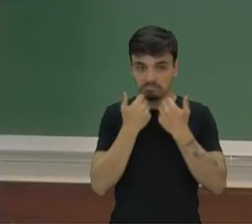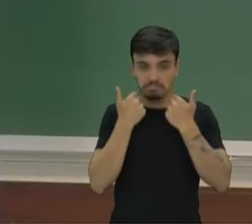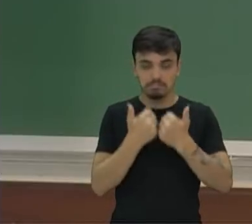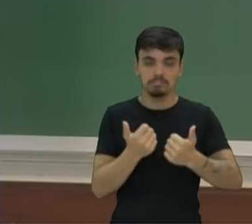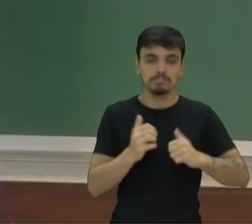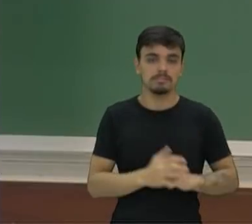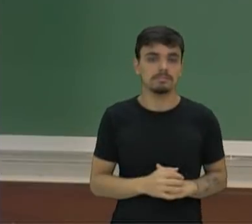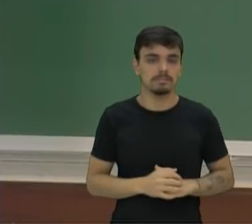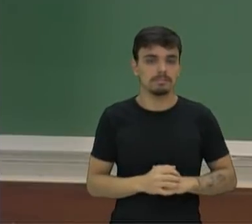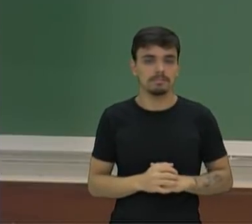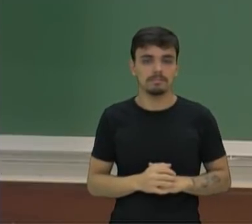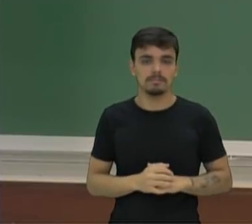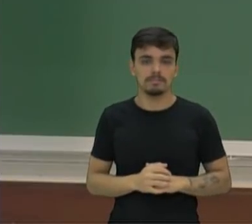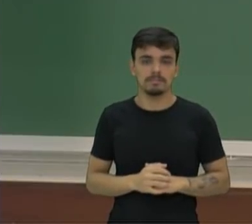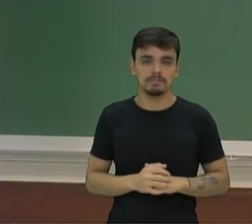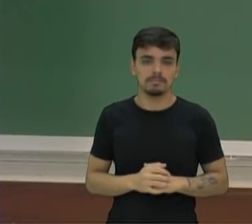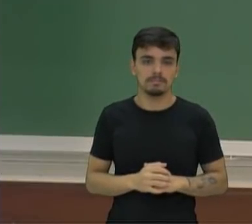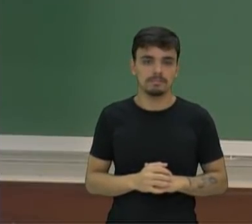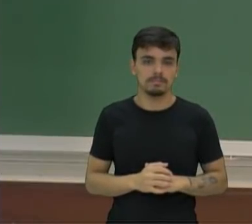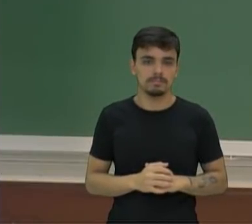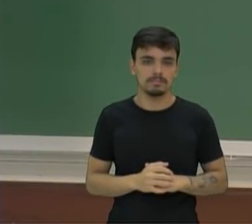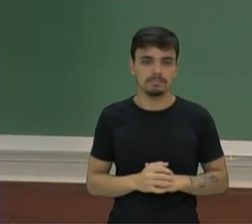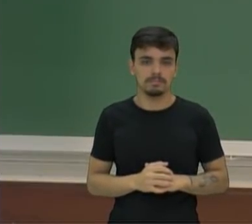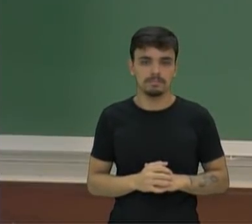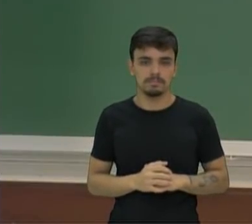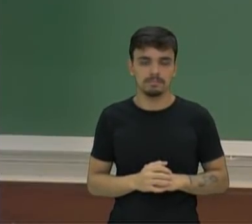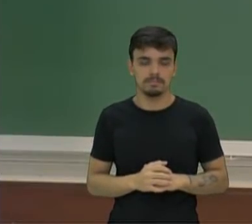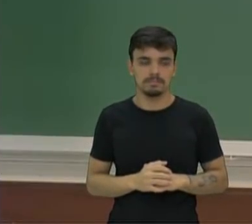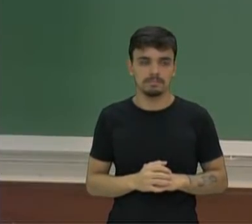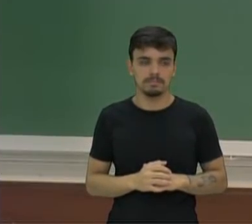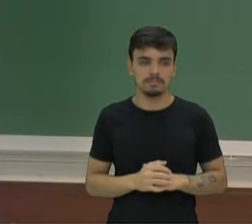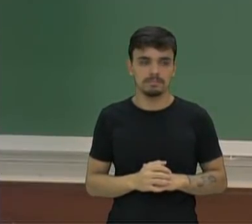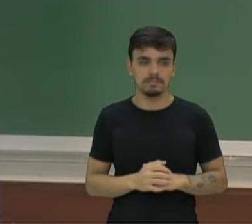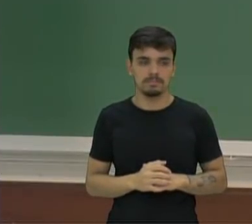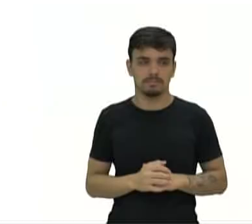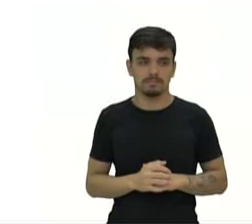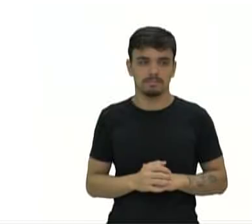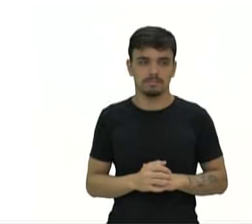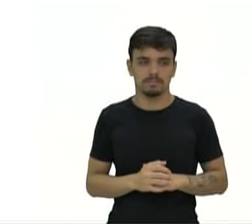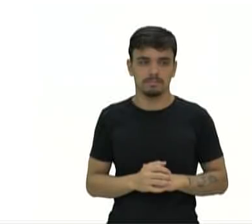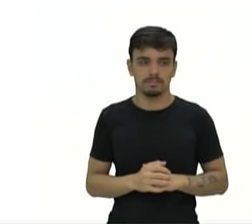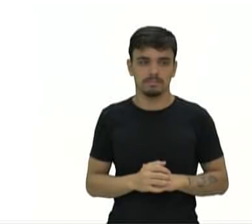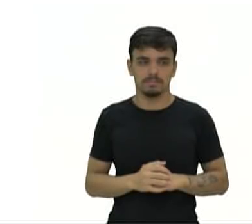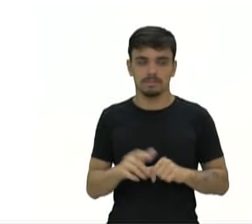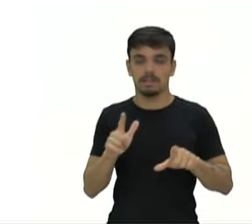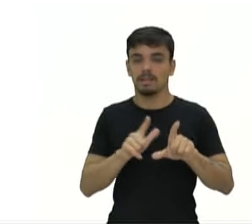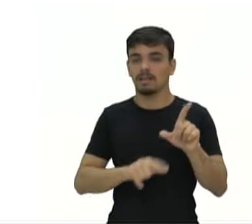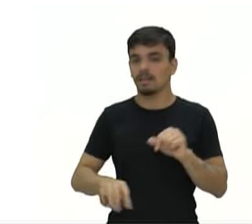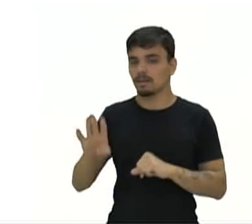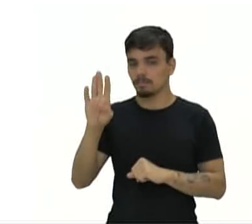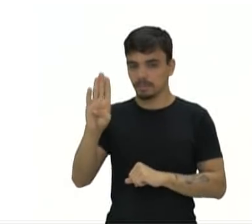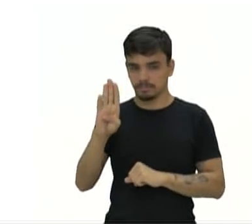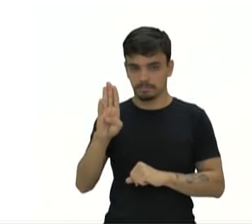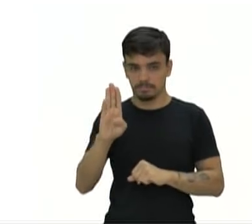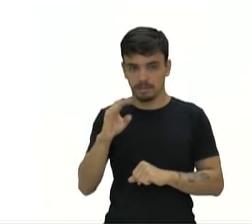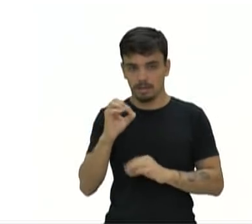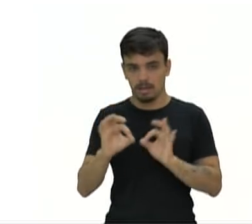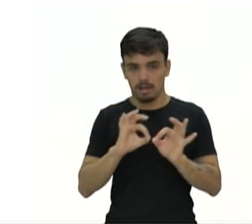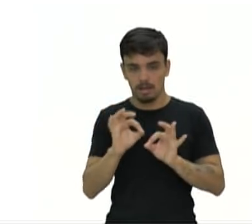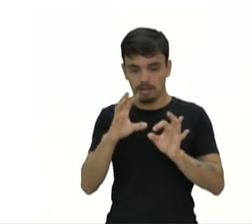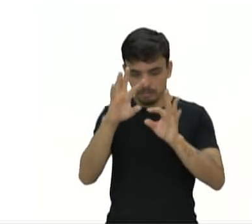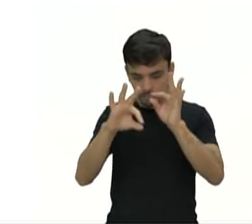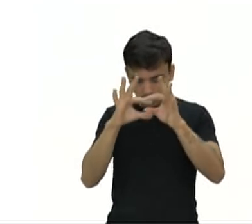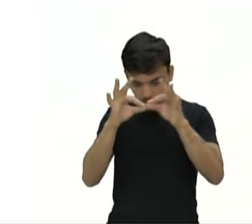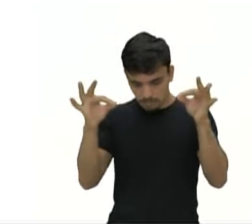bem! Como que o professor sabe? Vocês esqueceram da minha telecinese, né? Só pode. Muito bem. Letra B. Pendurava-se uma fita de lã